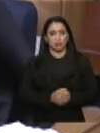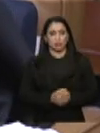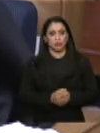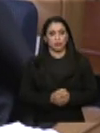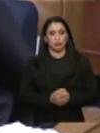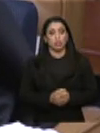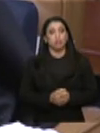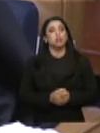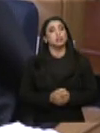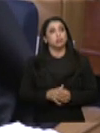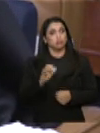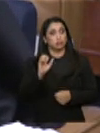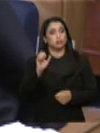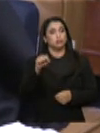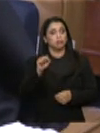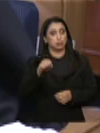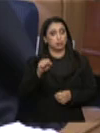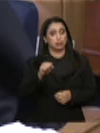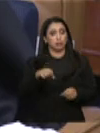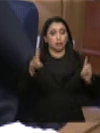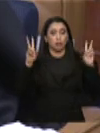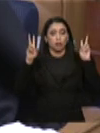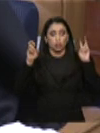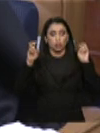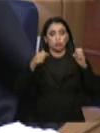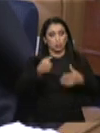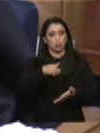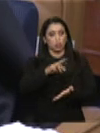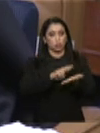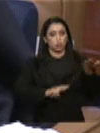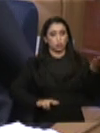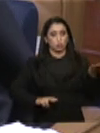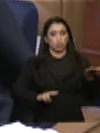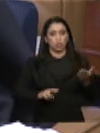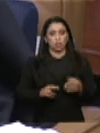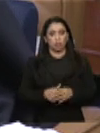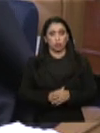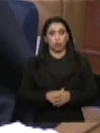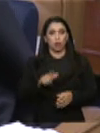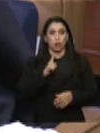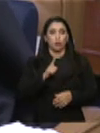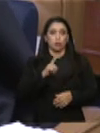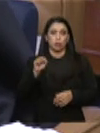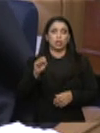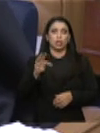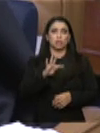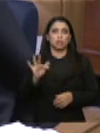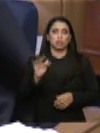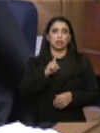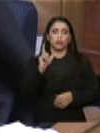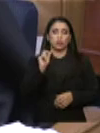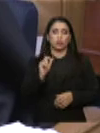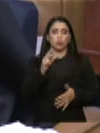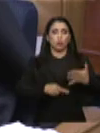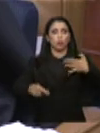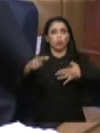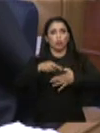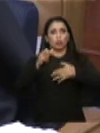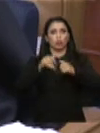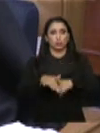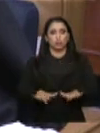foi exatamente para isso que, do tema do qual sou relator 881, esse tribunal reconheceu que havia repercussão geral, que é